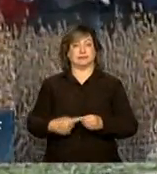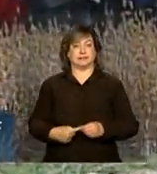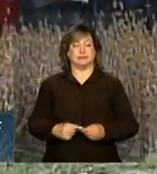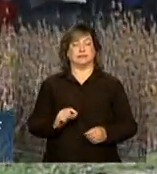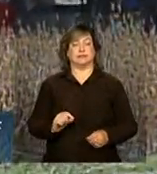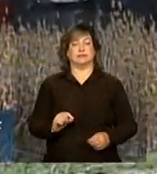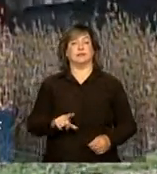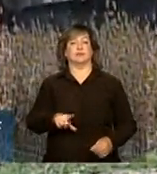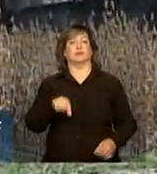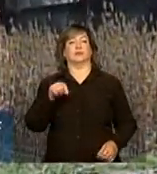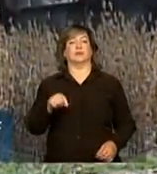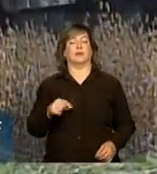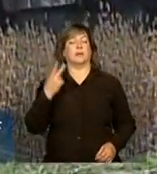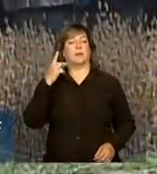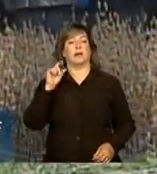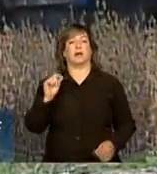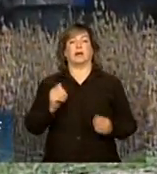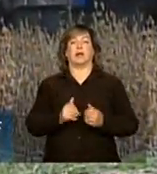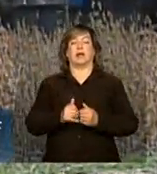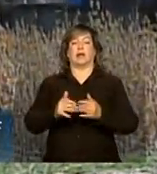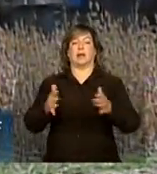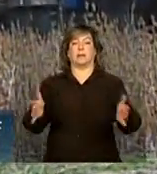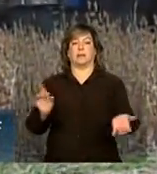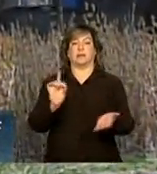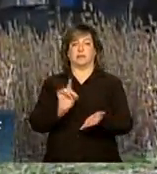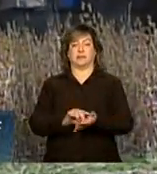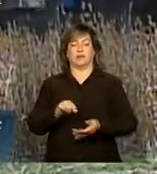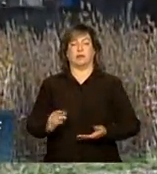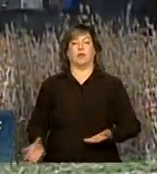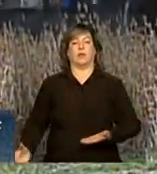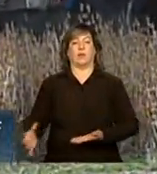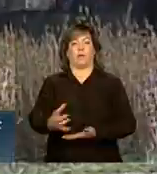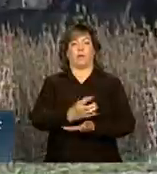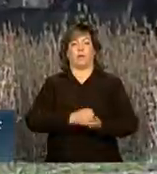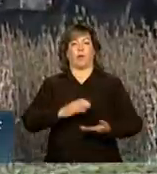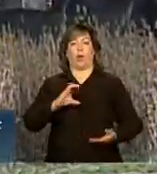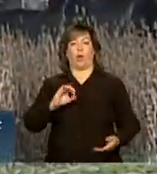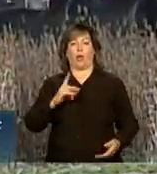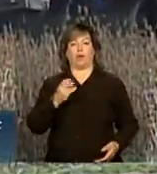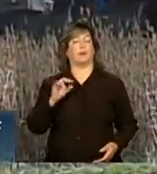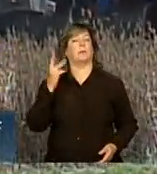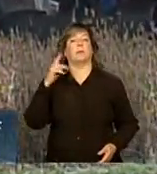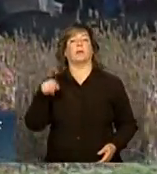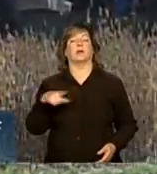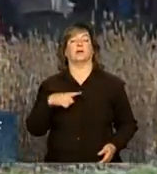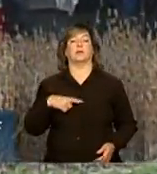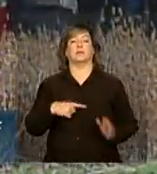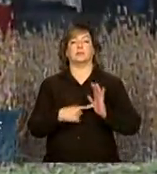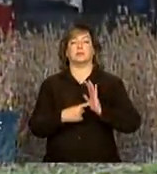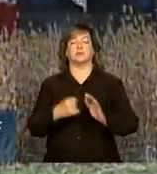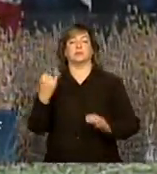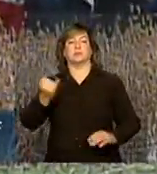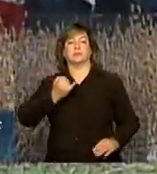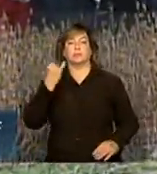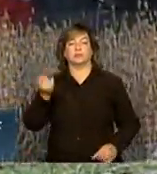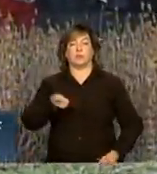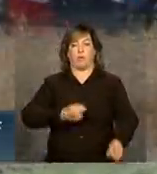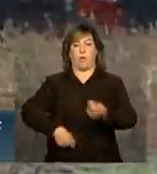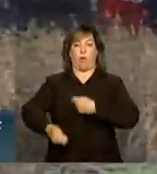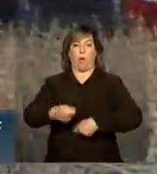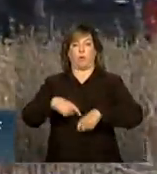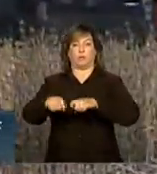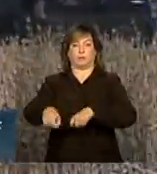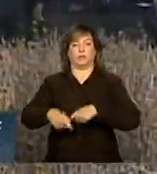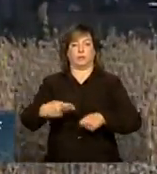Verde foi escolhida para abertura oficial da colheita por marcar o crescimento do agronegócio brasileiro o